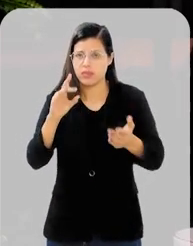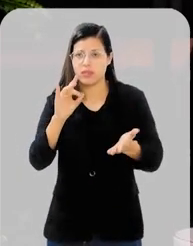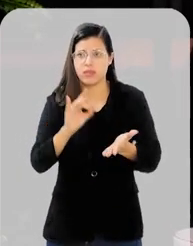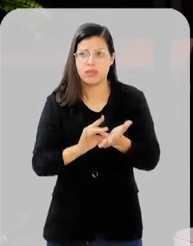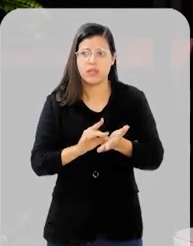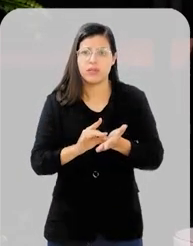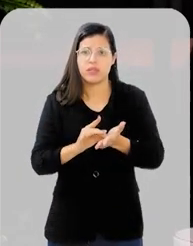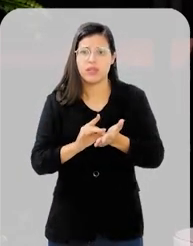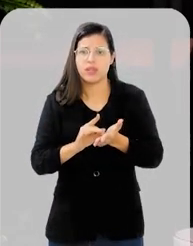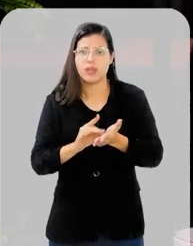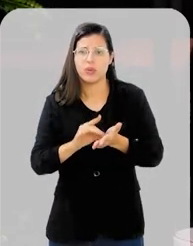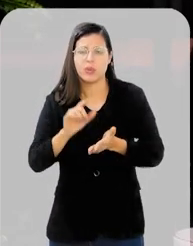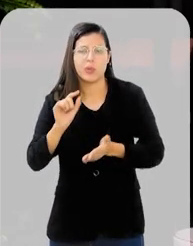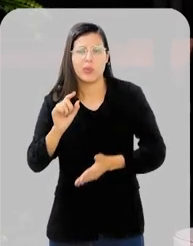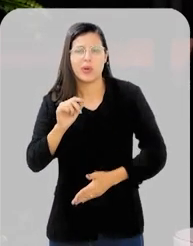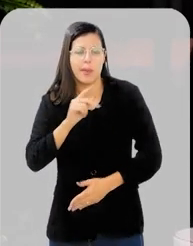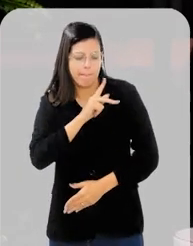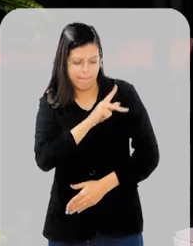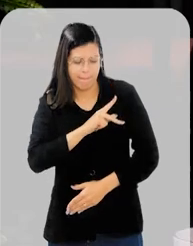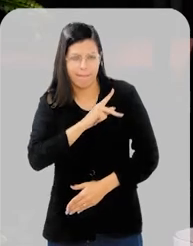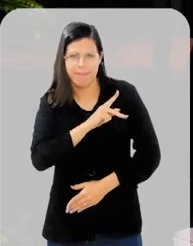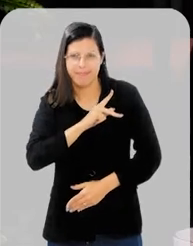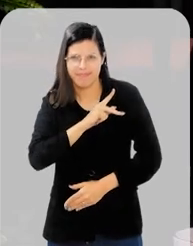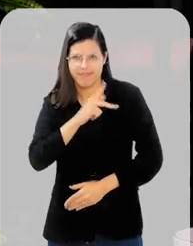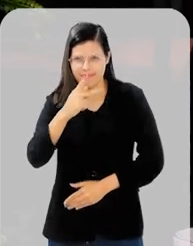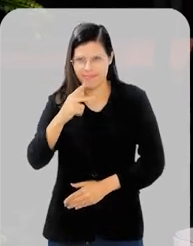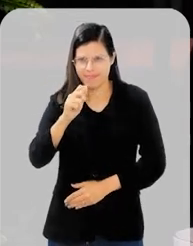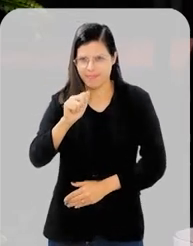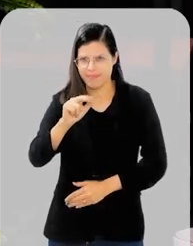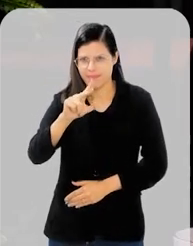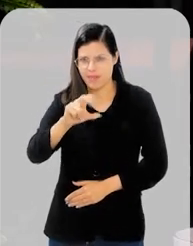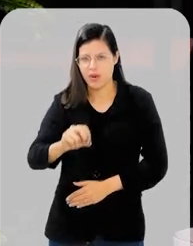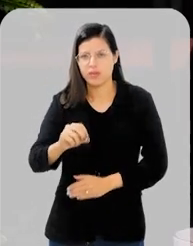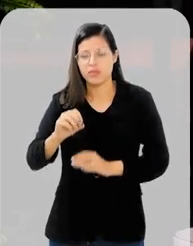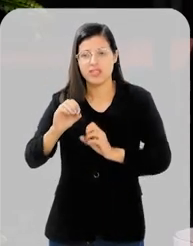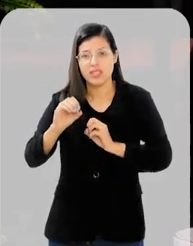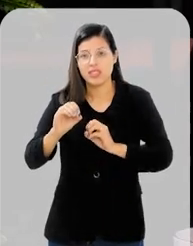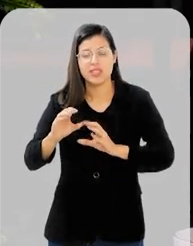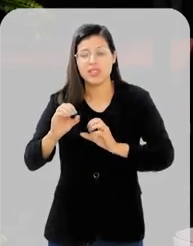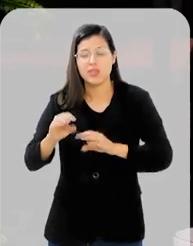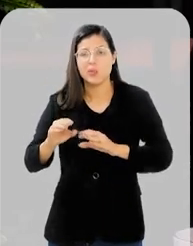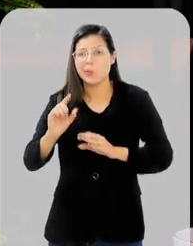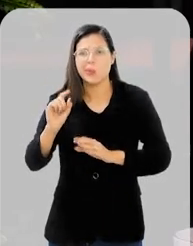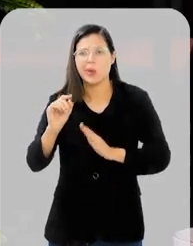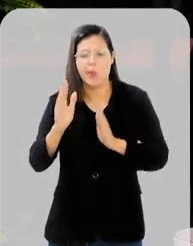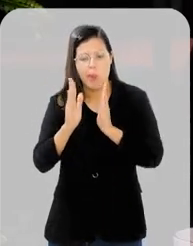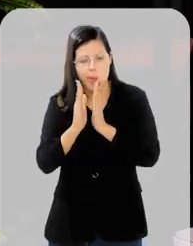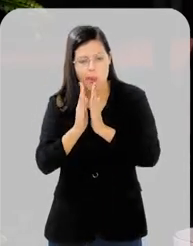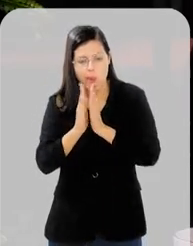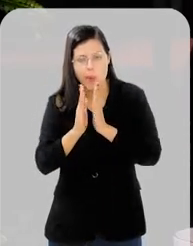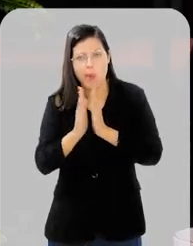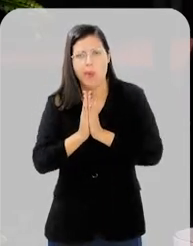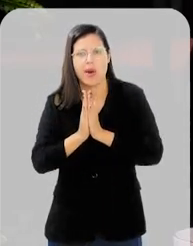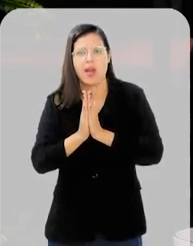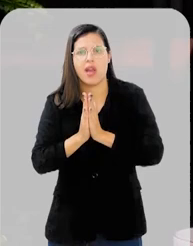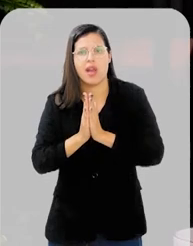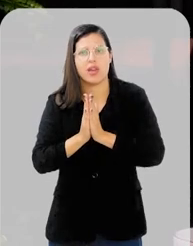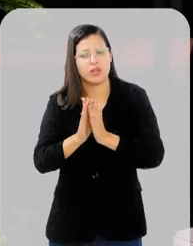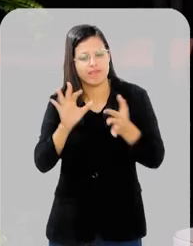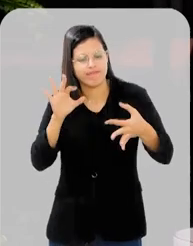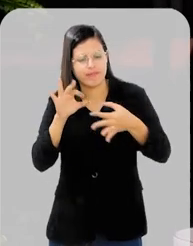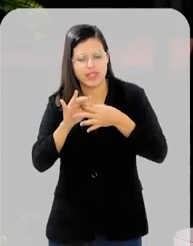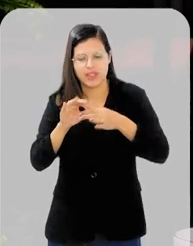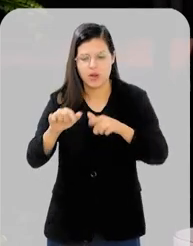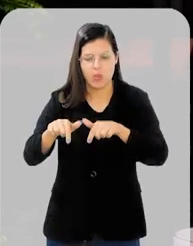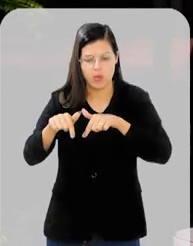aquilo que eh que São Paulo nos ensina né que é fazer a a oração ser con em